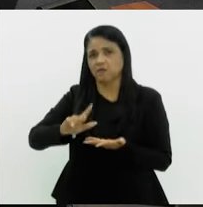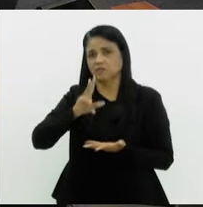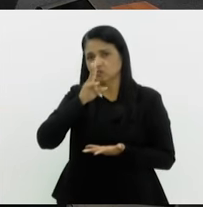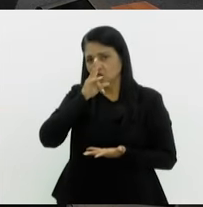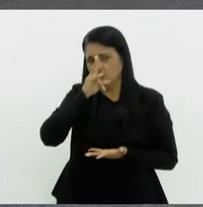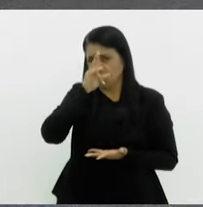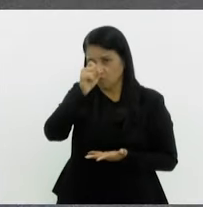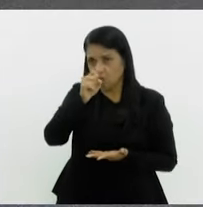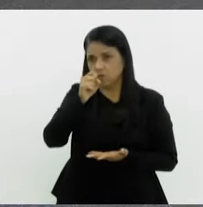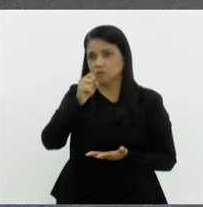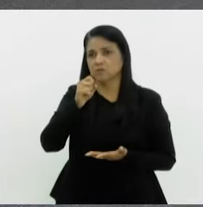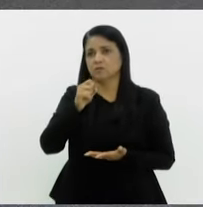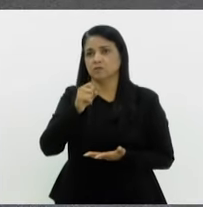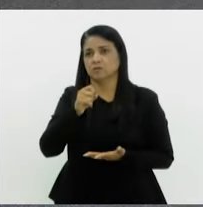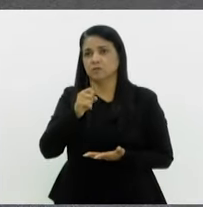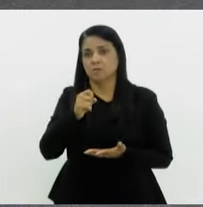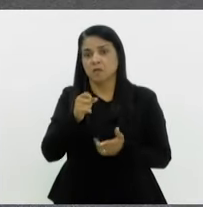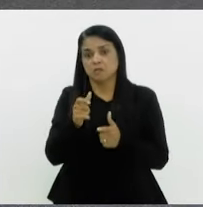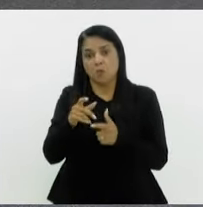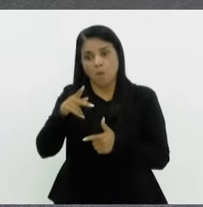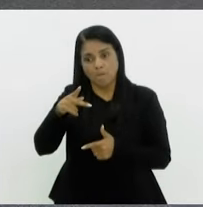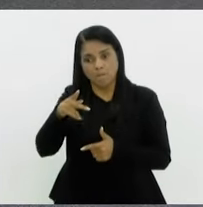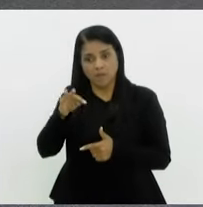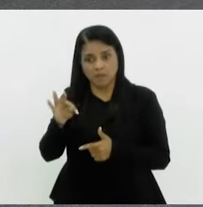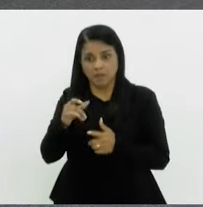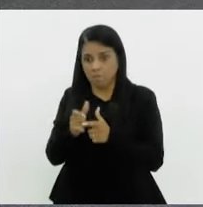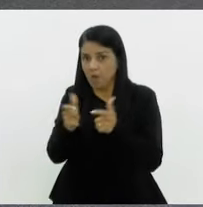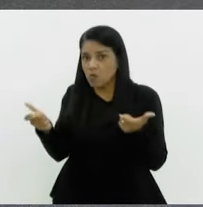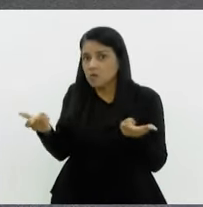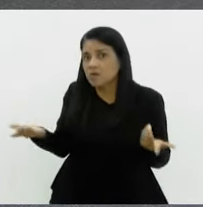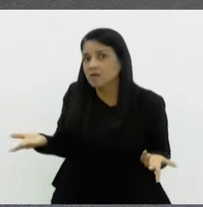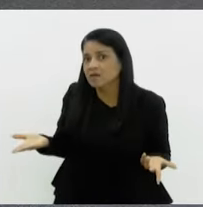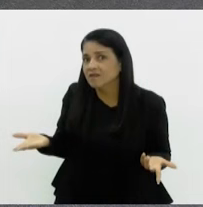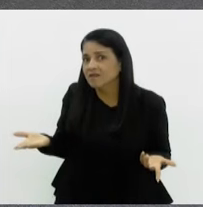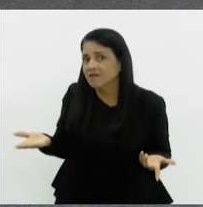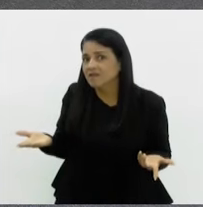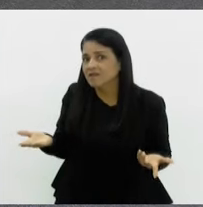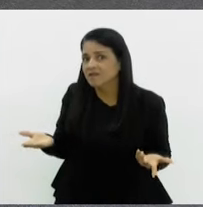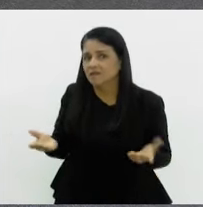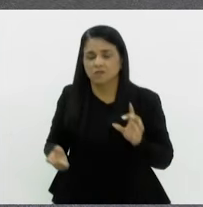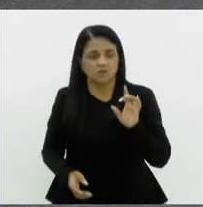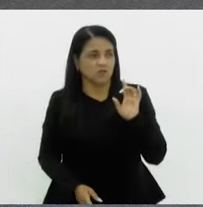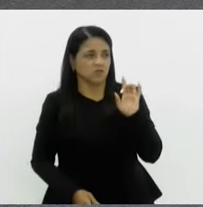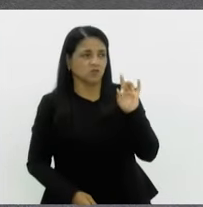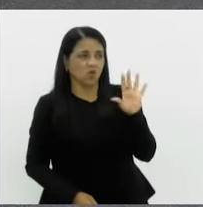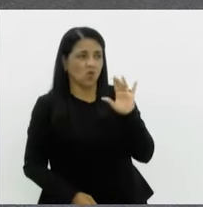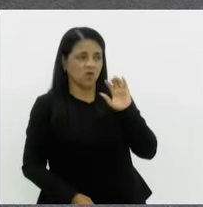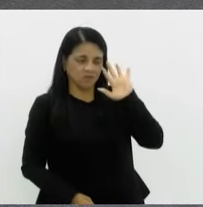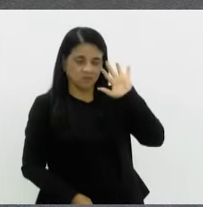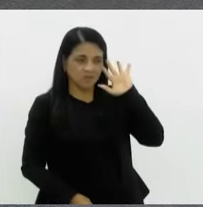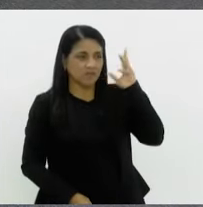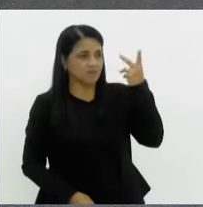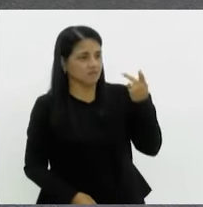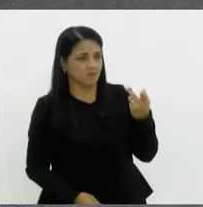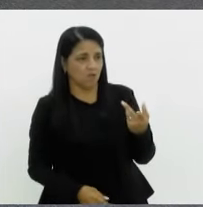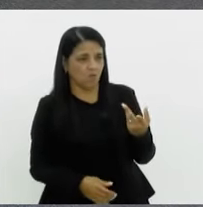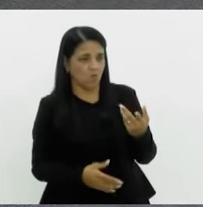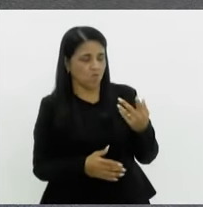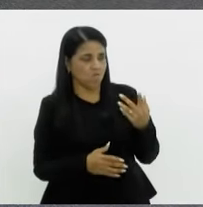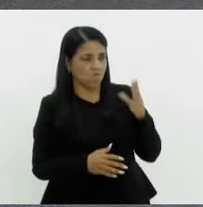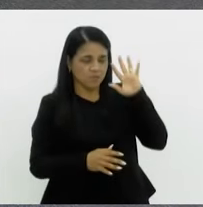país. Mas, né? Ele sempre não teve é maioria? Só, não, é, não é só uma decisão política